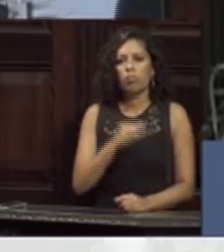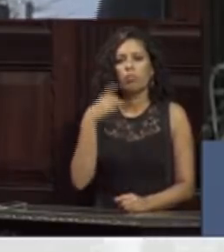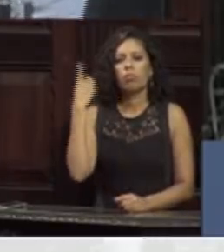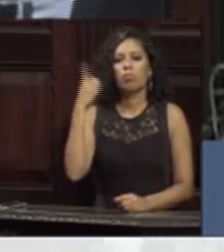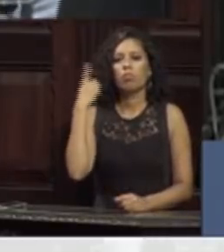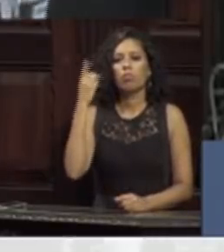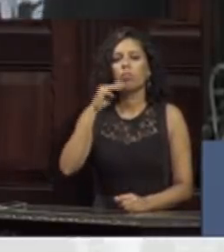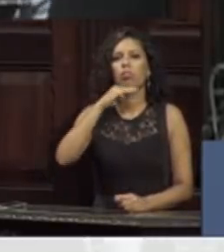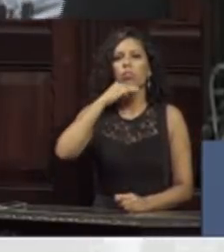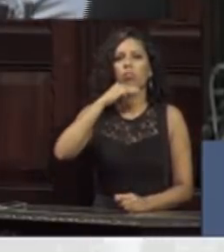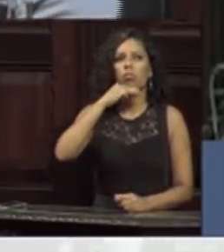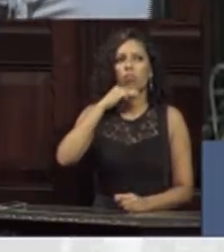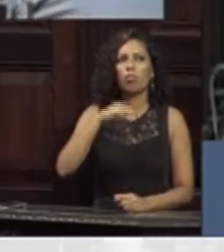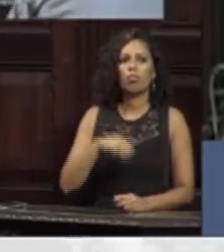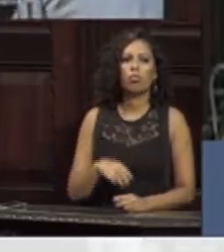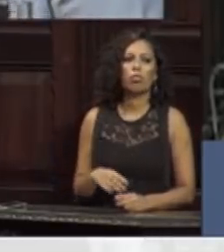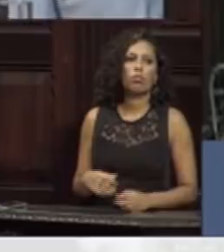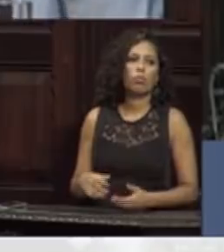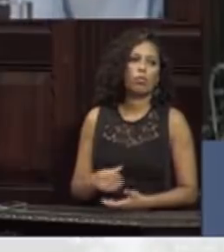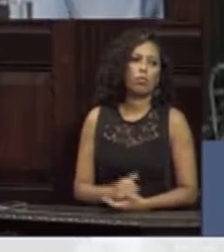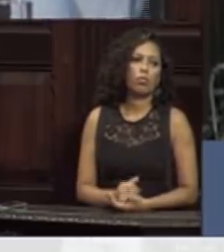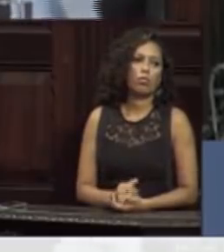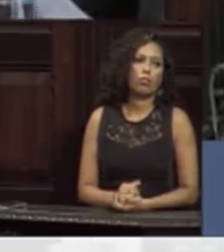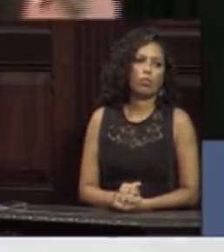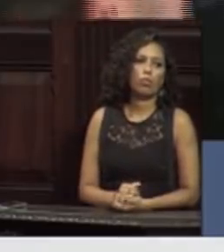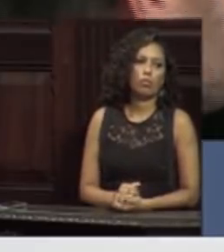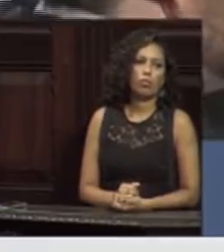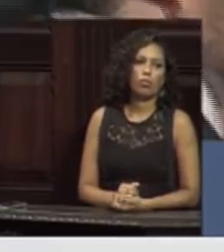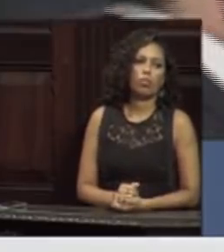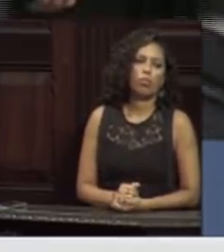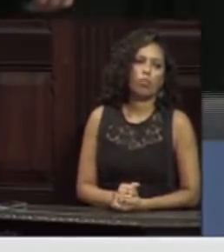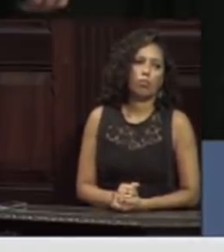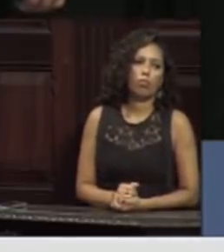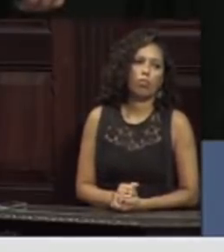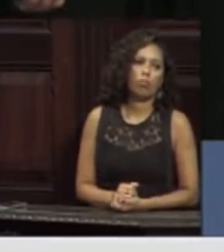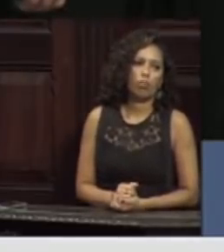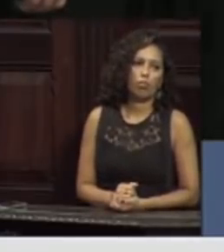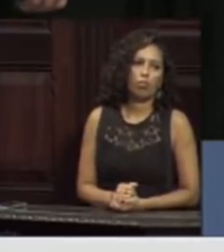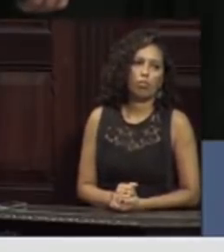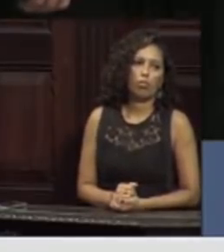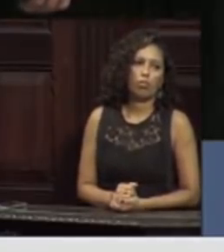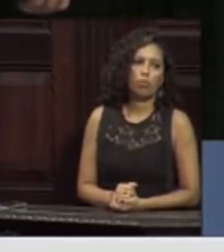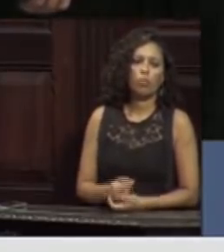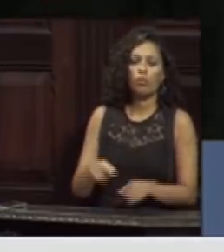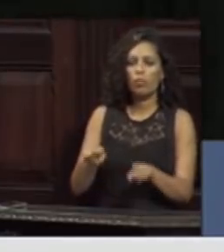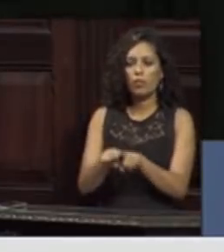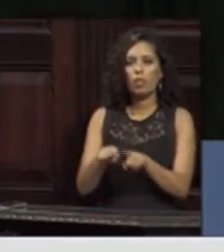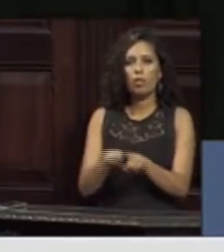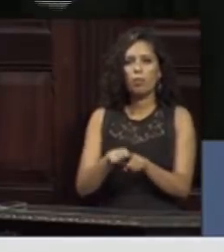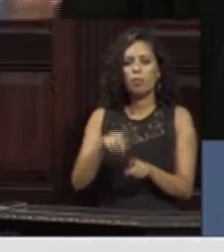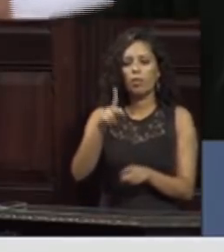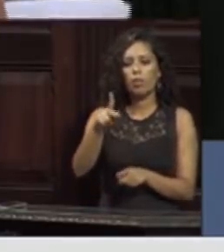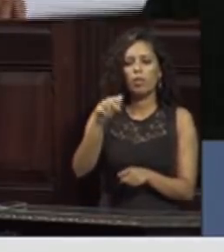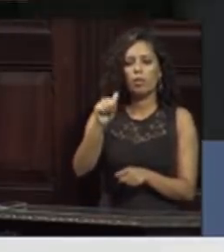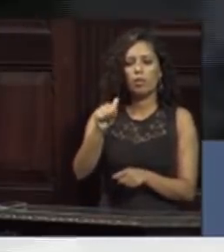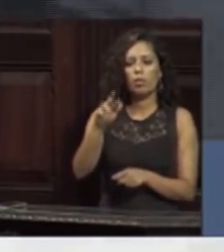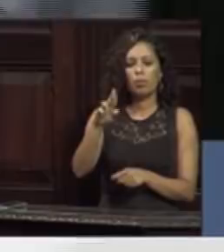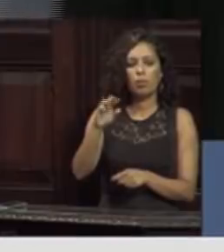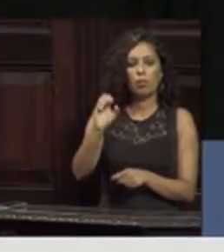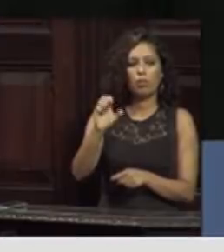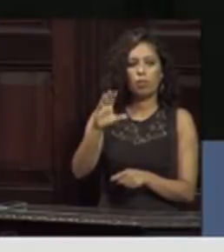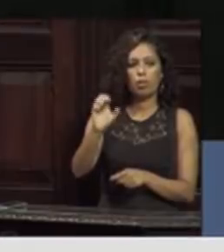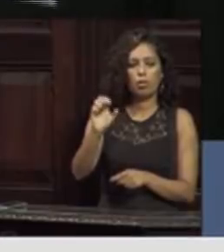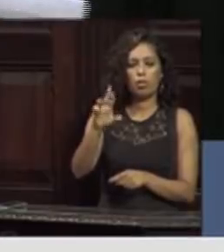Deputado Chiquinho da Mangueira. Senhor presidente, além do mais, o parecer contém